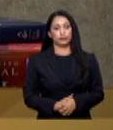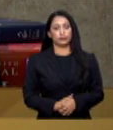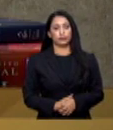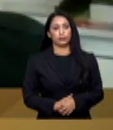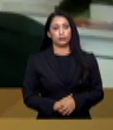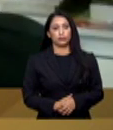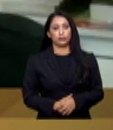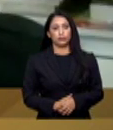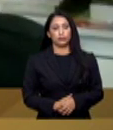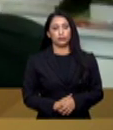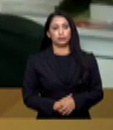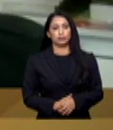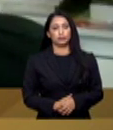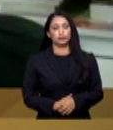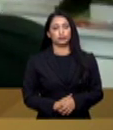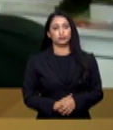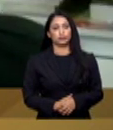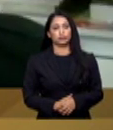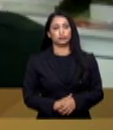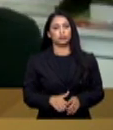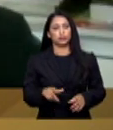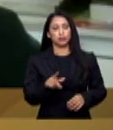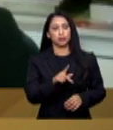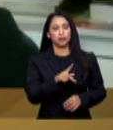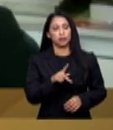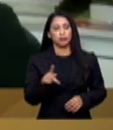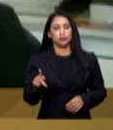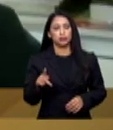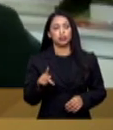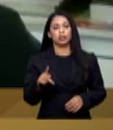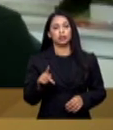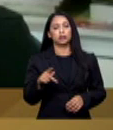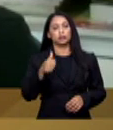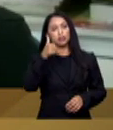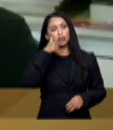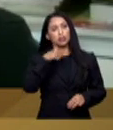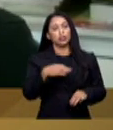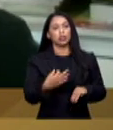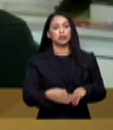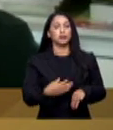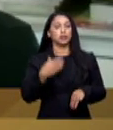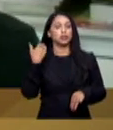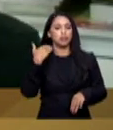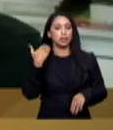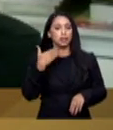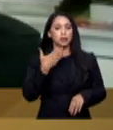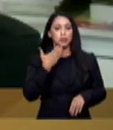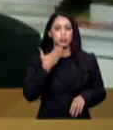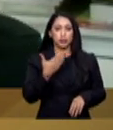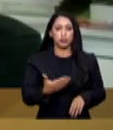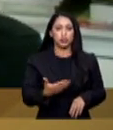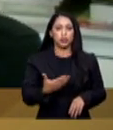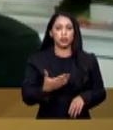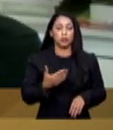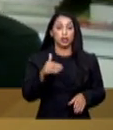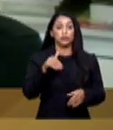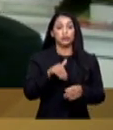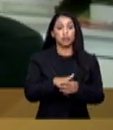Senhor presidente, a ministra Carmen Lúcia havia se comunicado previamente comigo que ela gostaria de fazer uso da